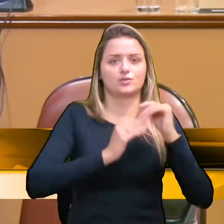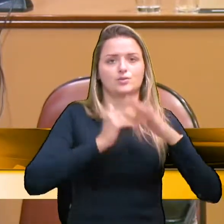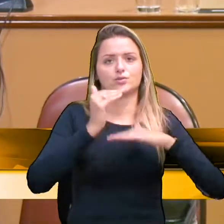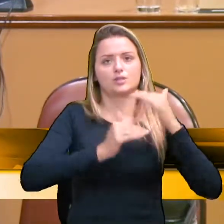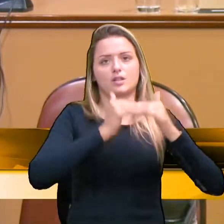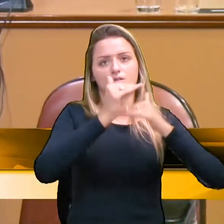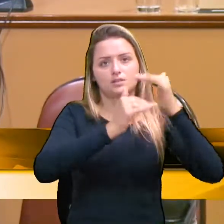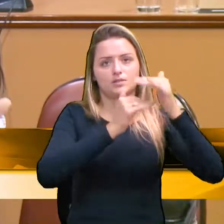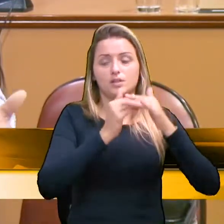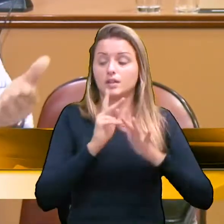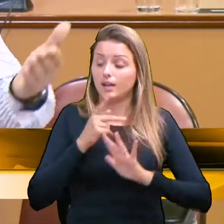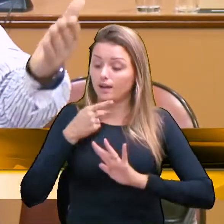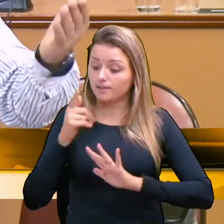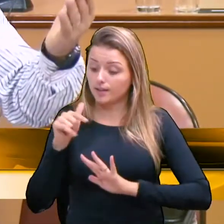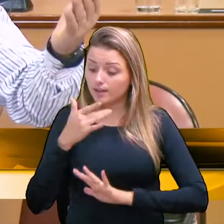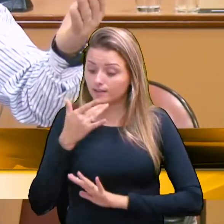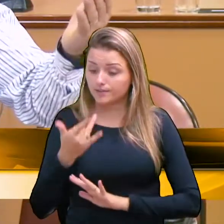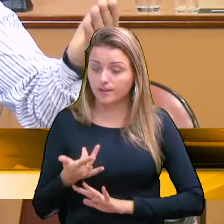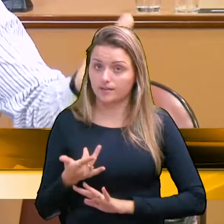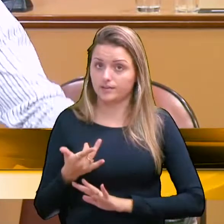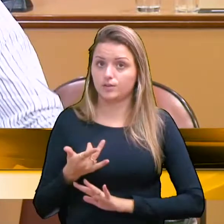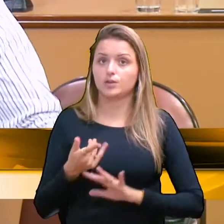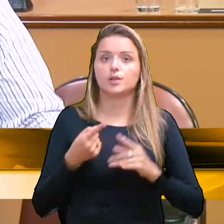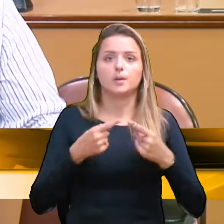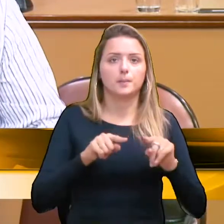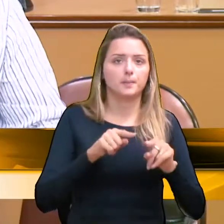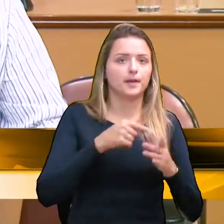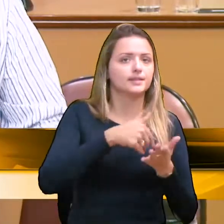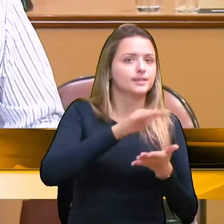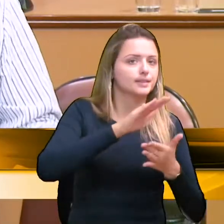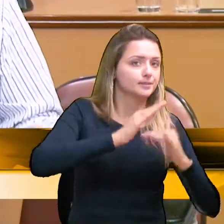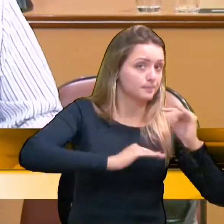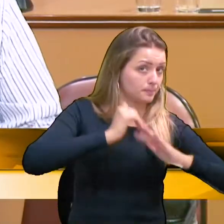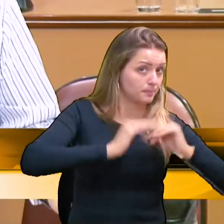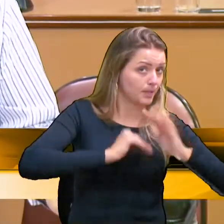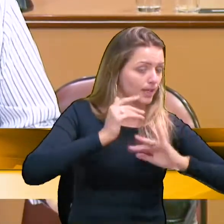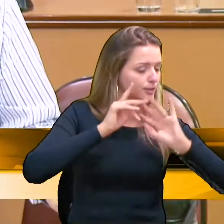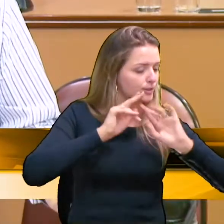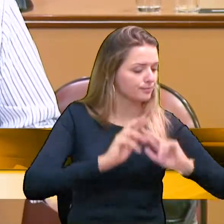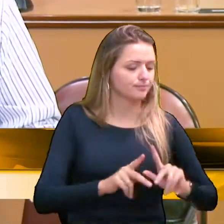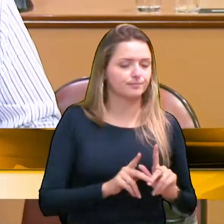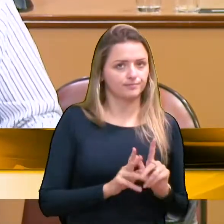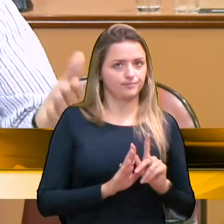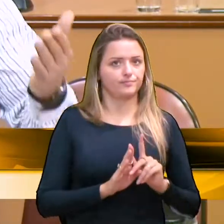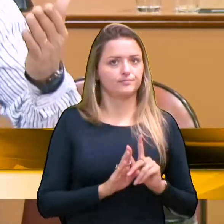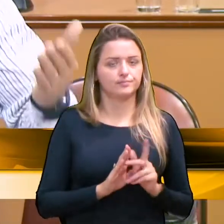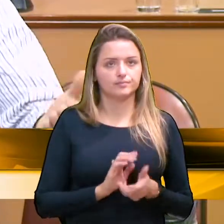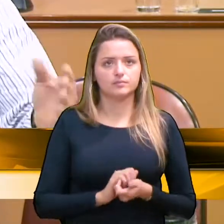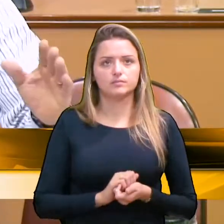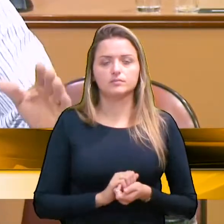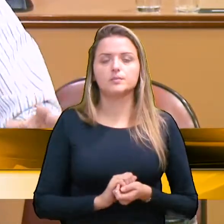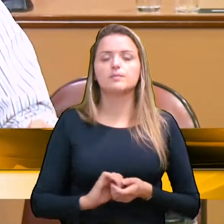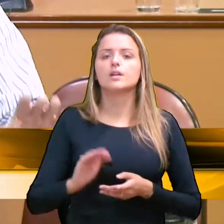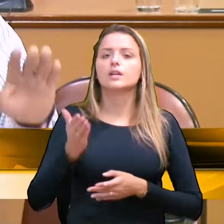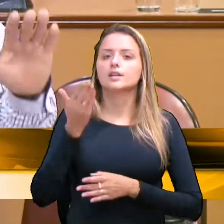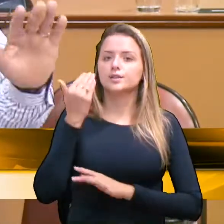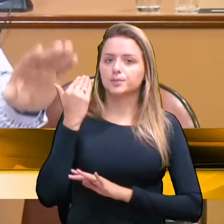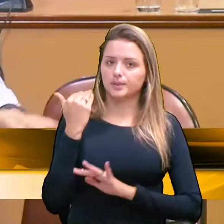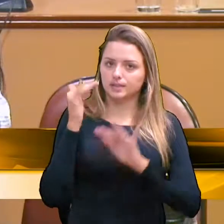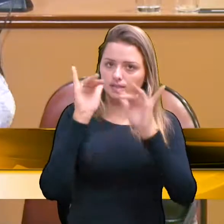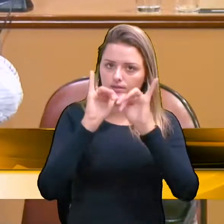A fala é uma coisa, o que está sendo adotado é outro. Na época de